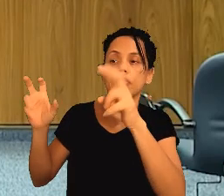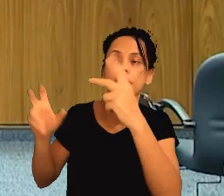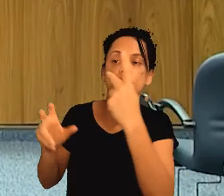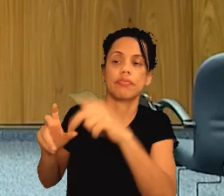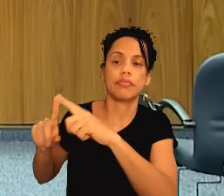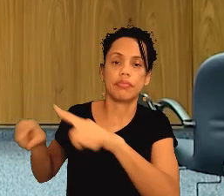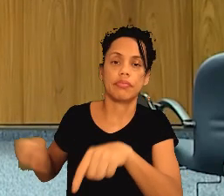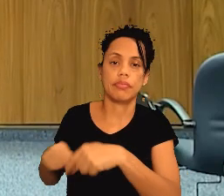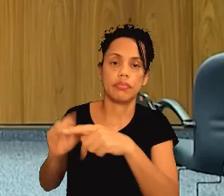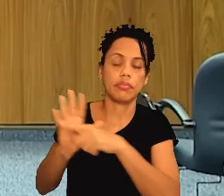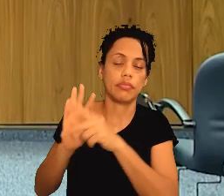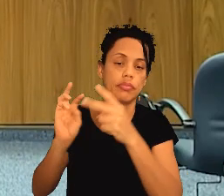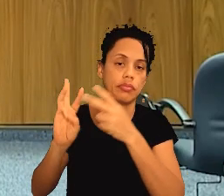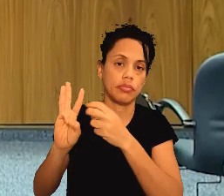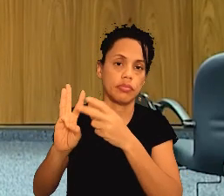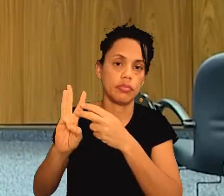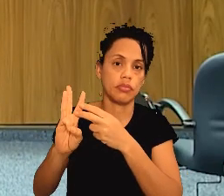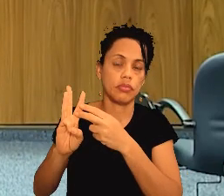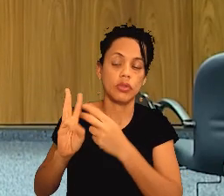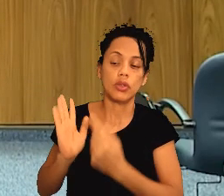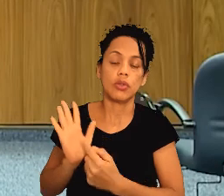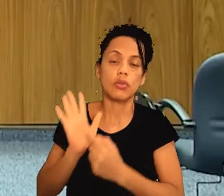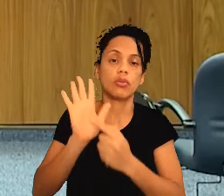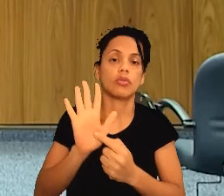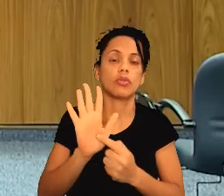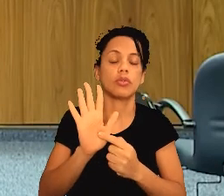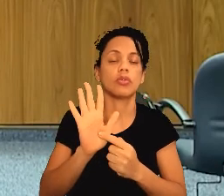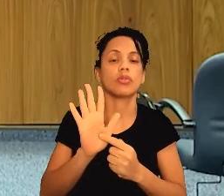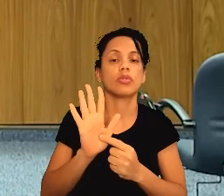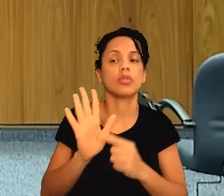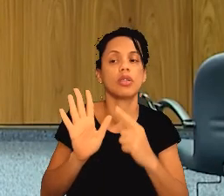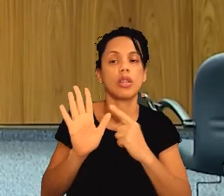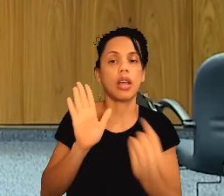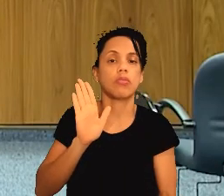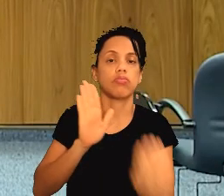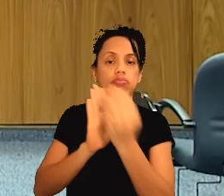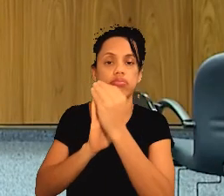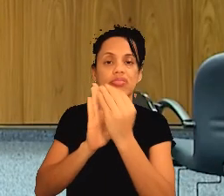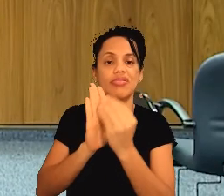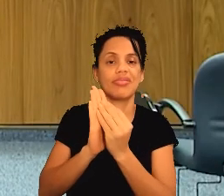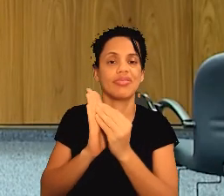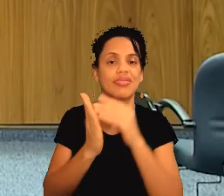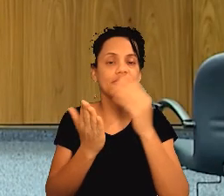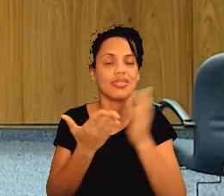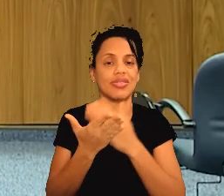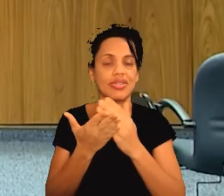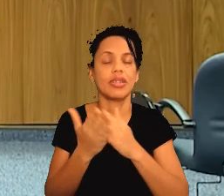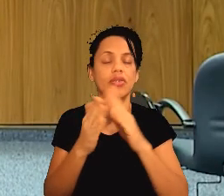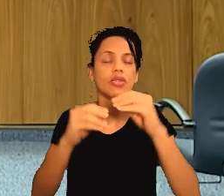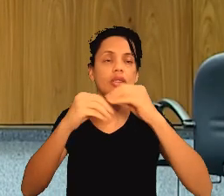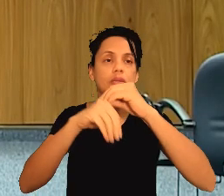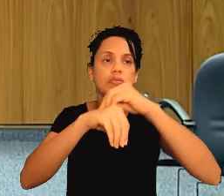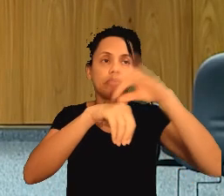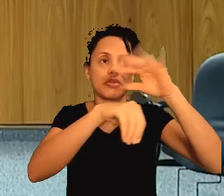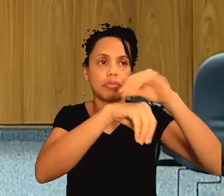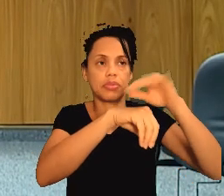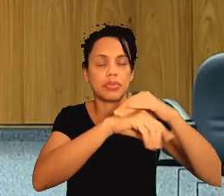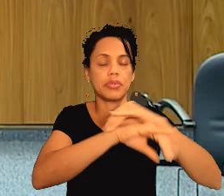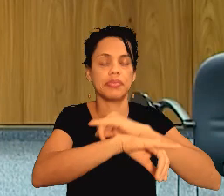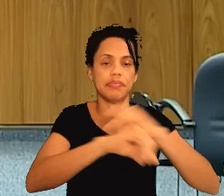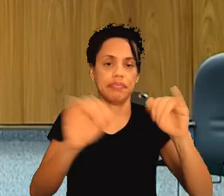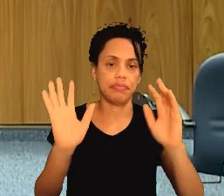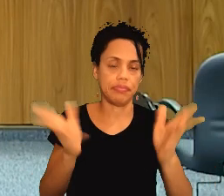questão. E esse parecer está publicado aqui, republicado aqui. Ele já está circulando,